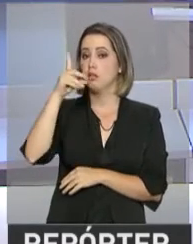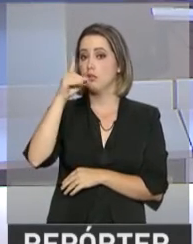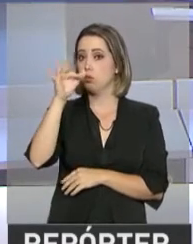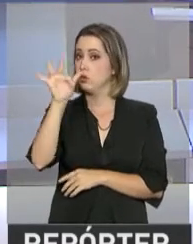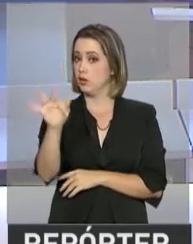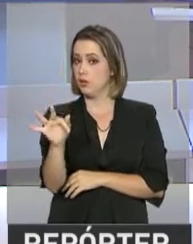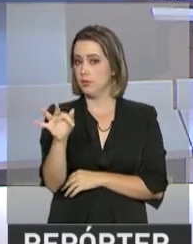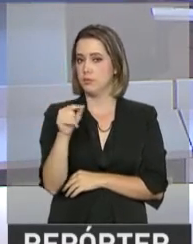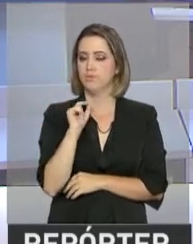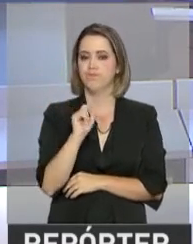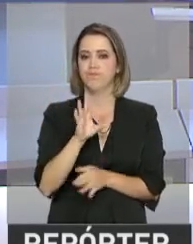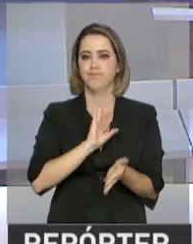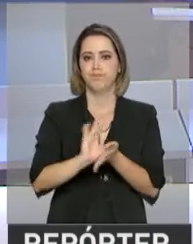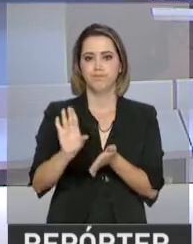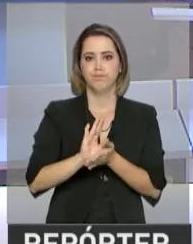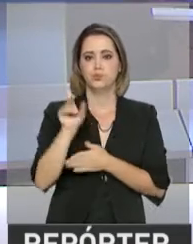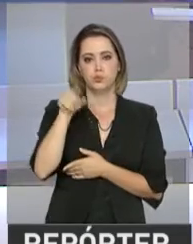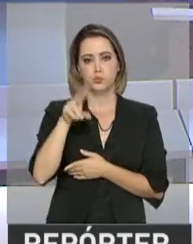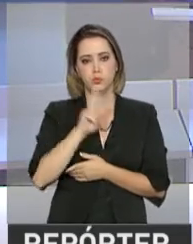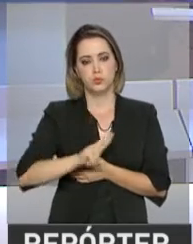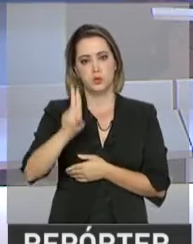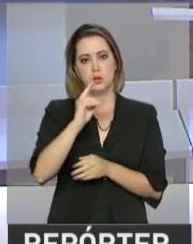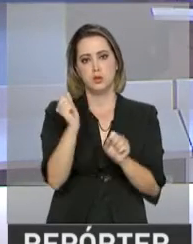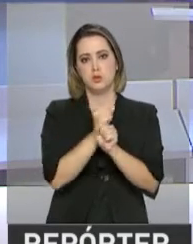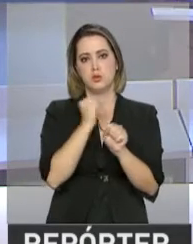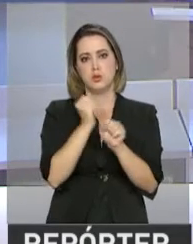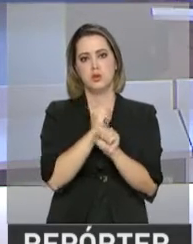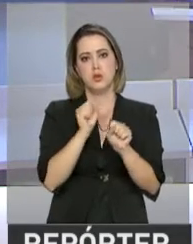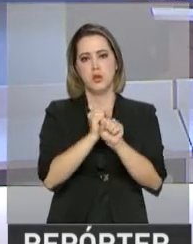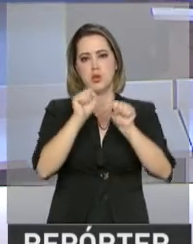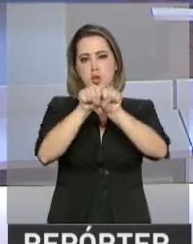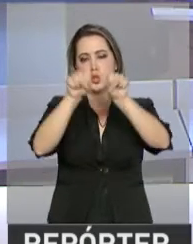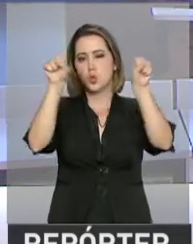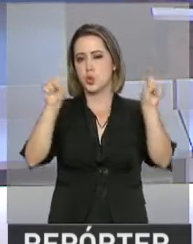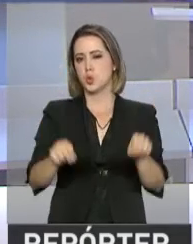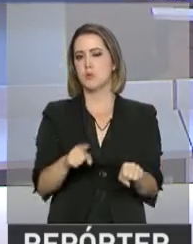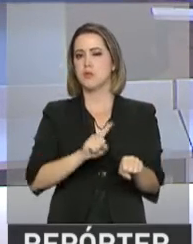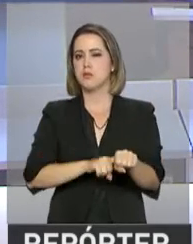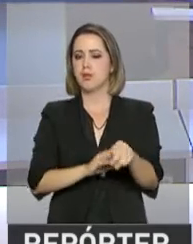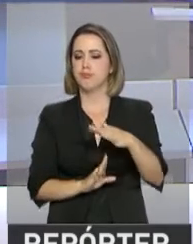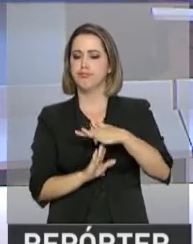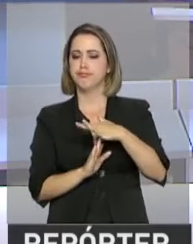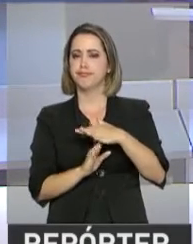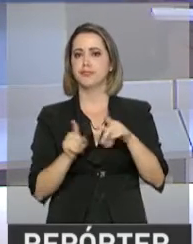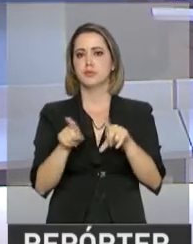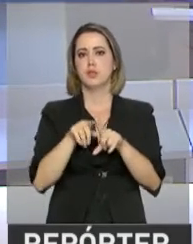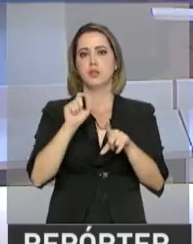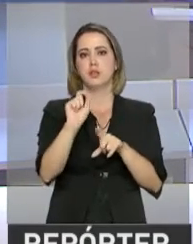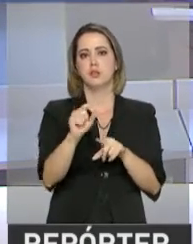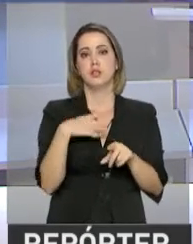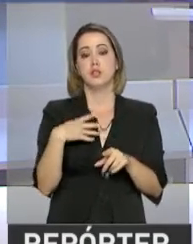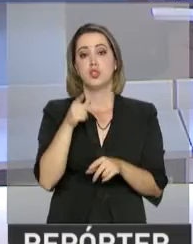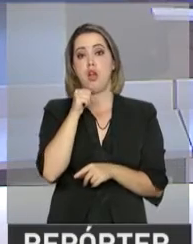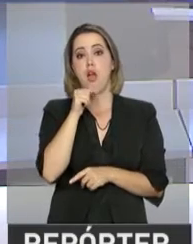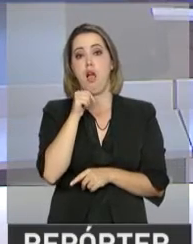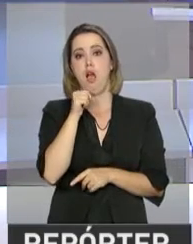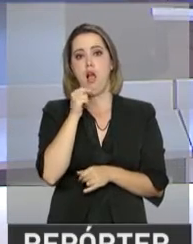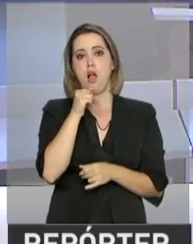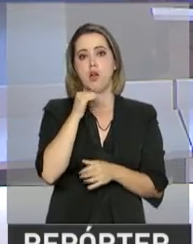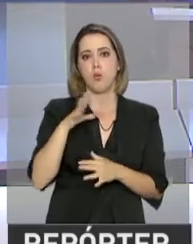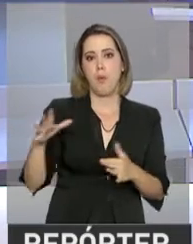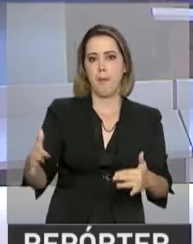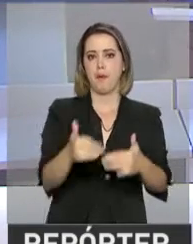federal o recurso será usado para a construção de um sistema provisório de captação de água do lago paranoá em